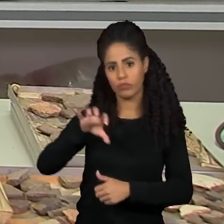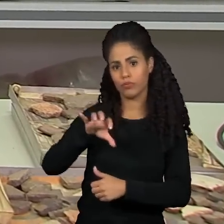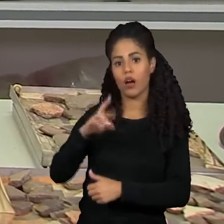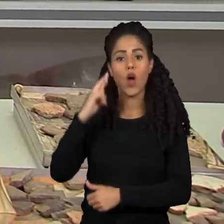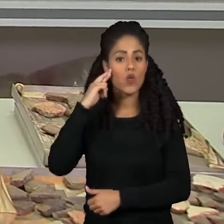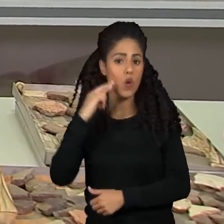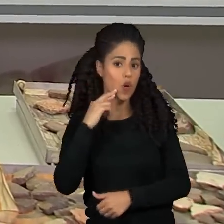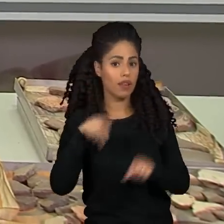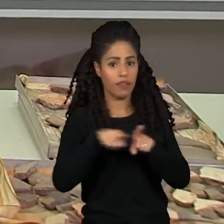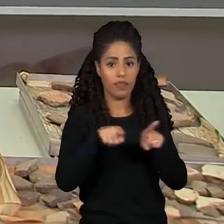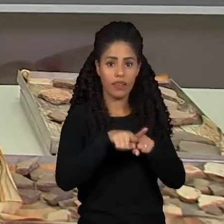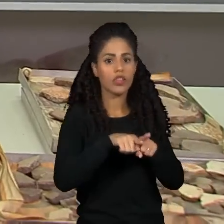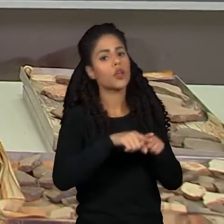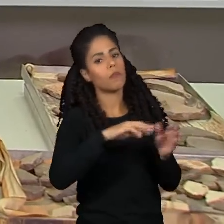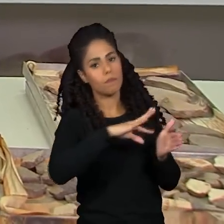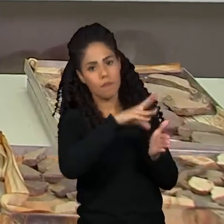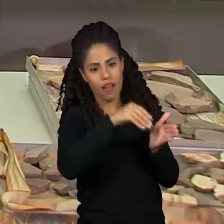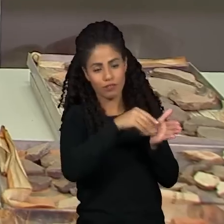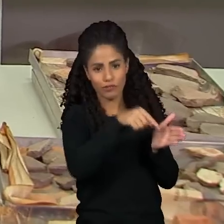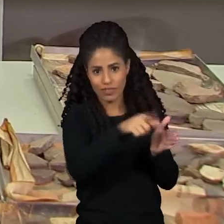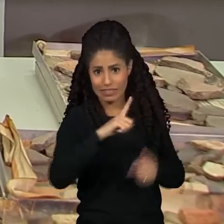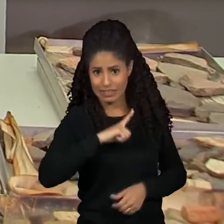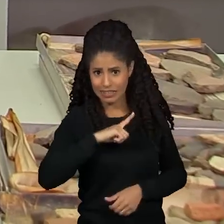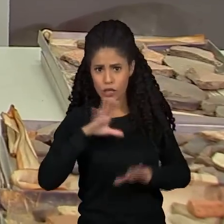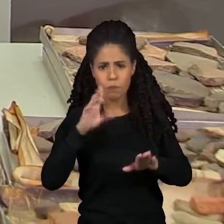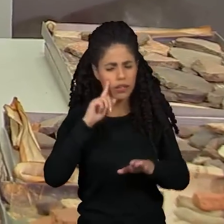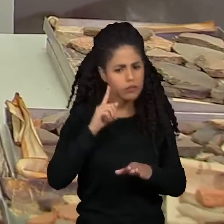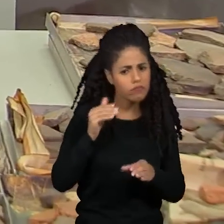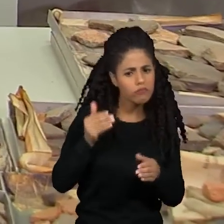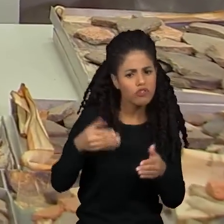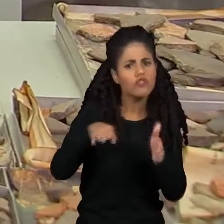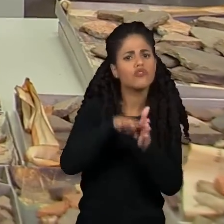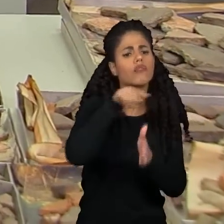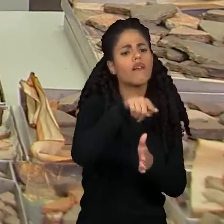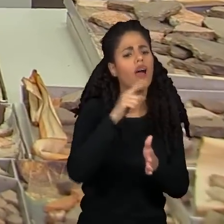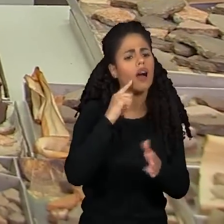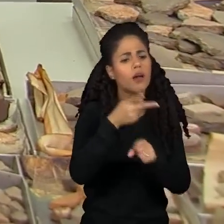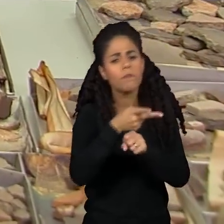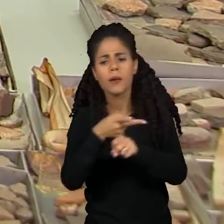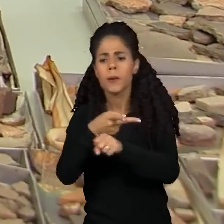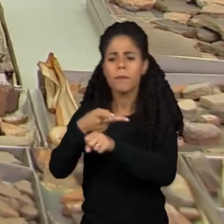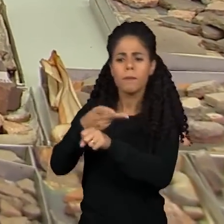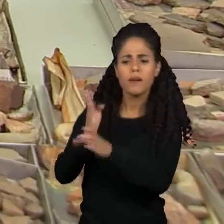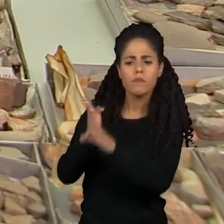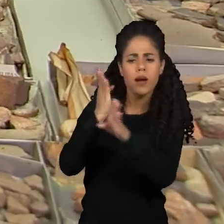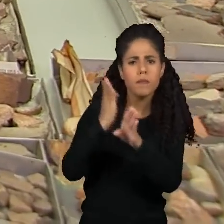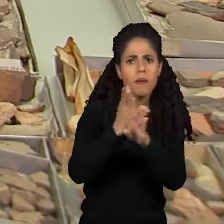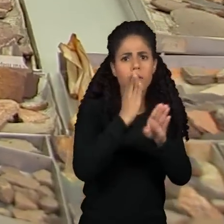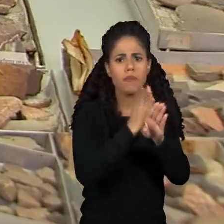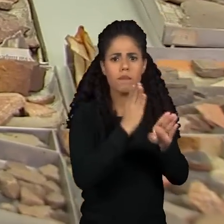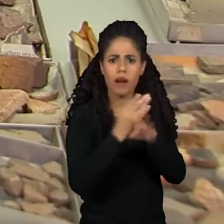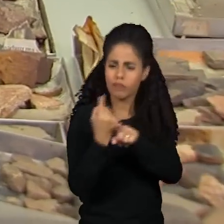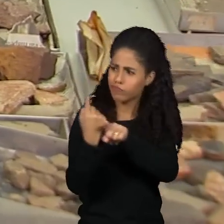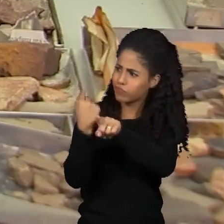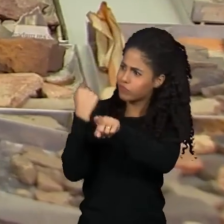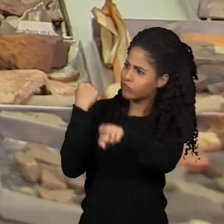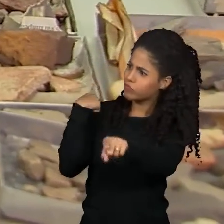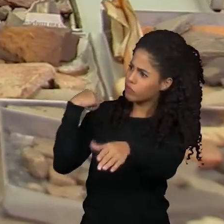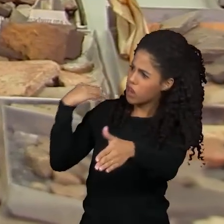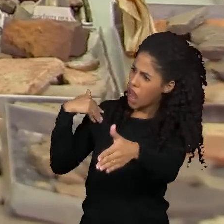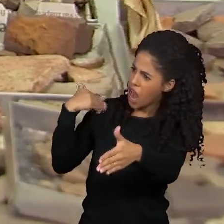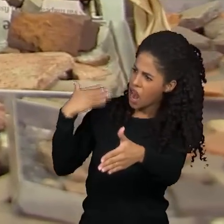Rondônia e do Amazonas. Para chegar e descobrir esses marcadores do tempo, é fundamental